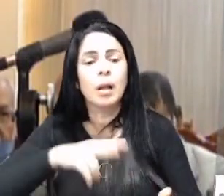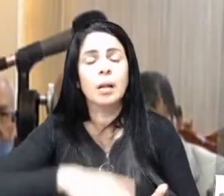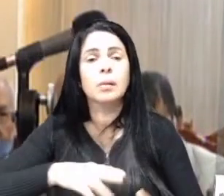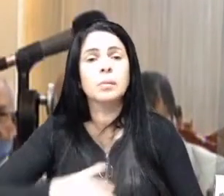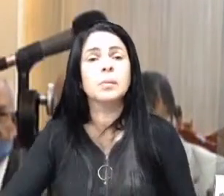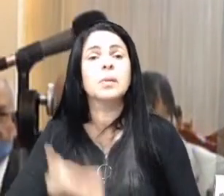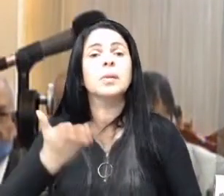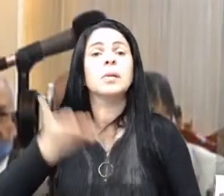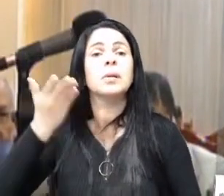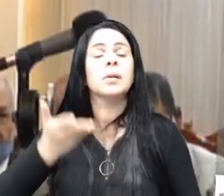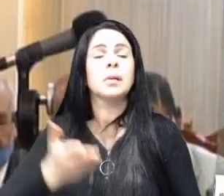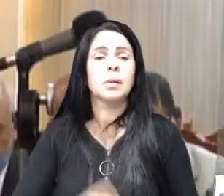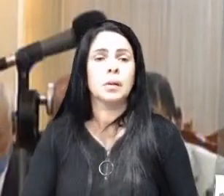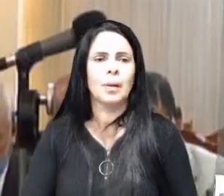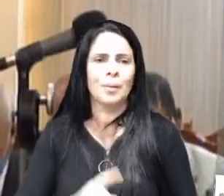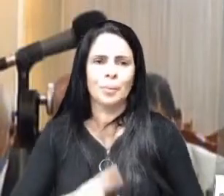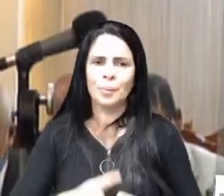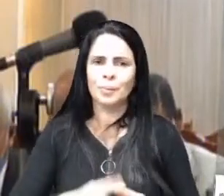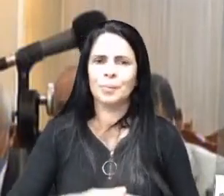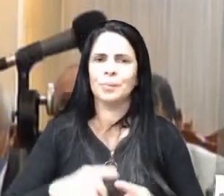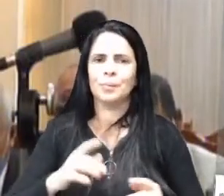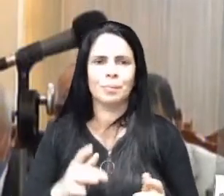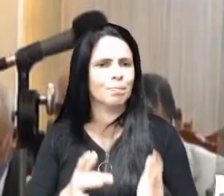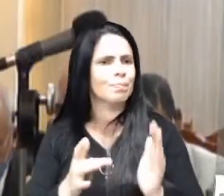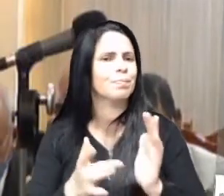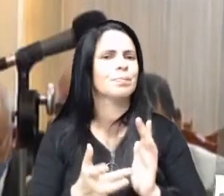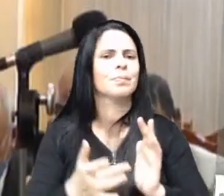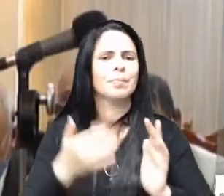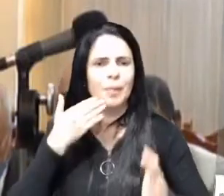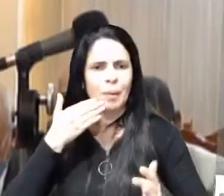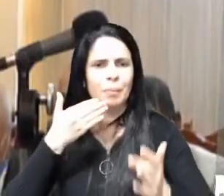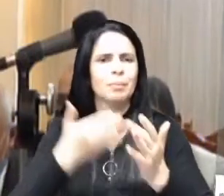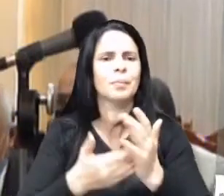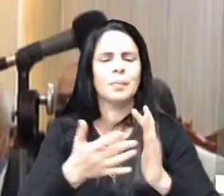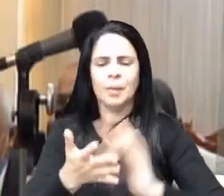Porque a vinda do Senhor já está próxima.